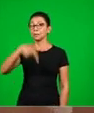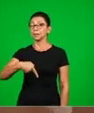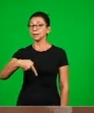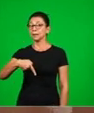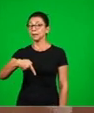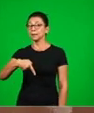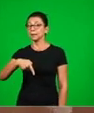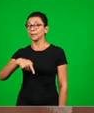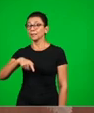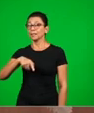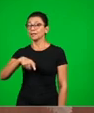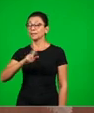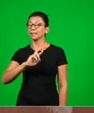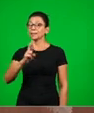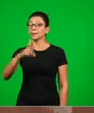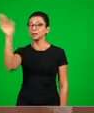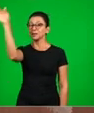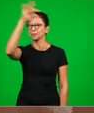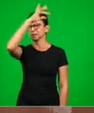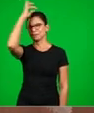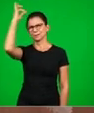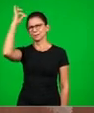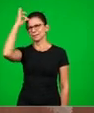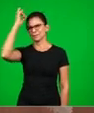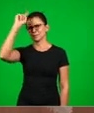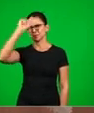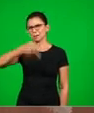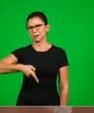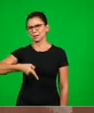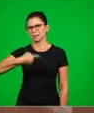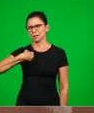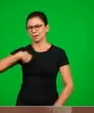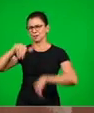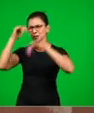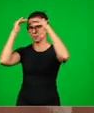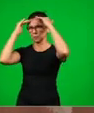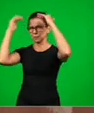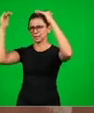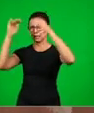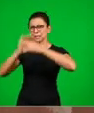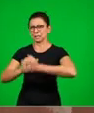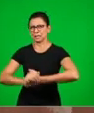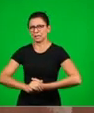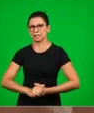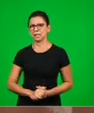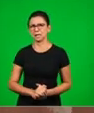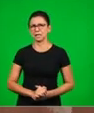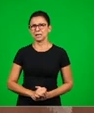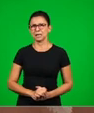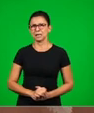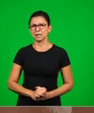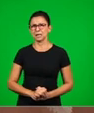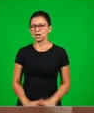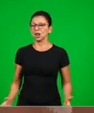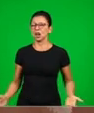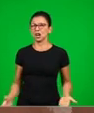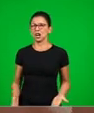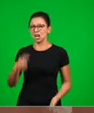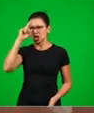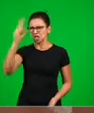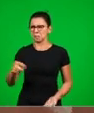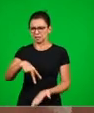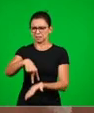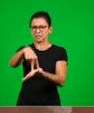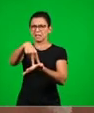eu obedeço aquilo que o Espírito Santo está determinando. Ninguém precisa se levantar, que não mandei ninguém se levantar. Eu sou pastor. Para